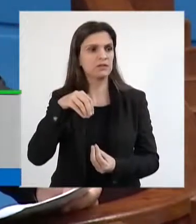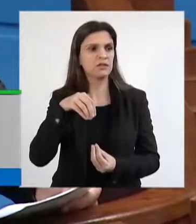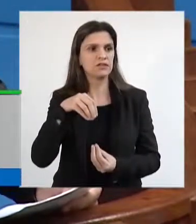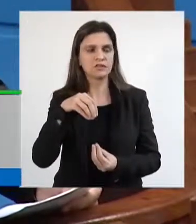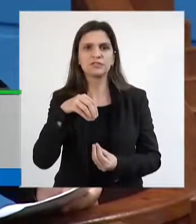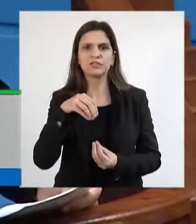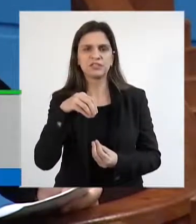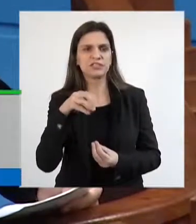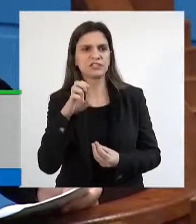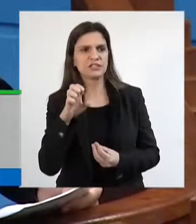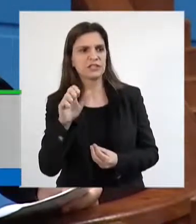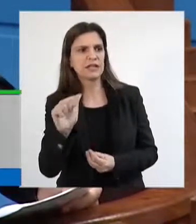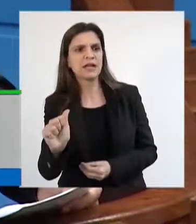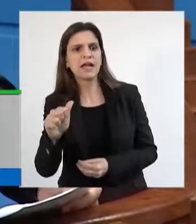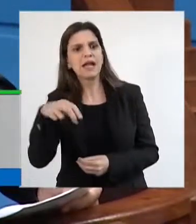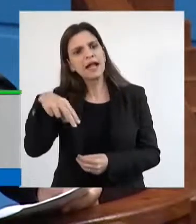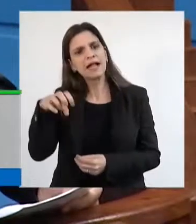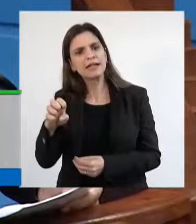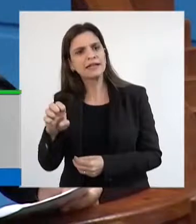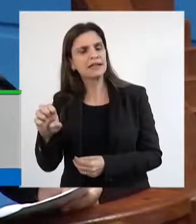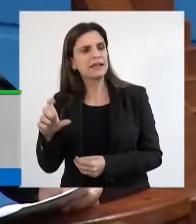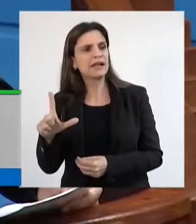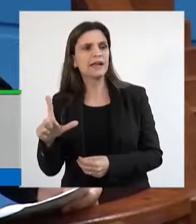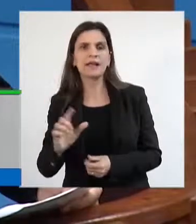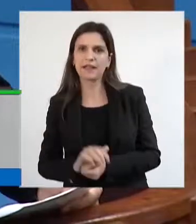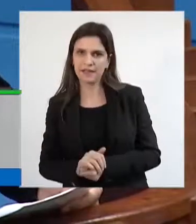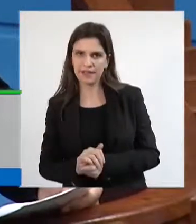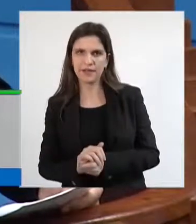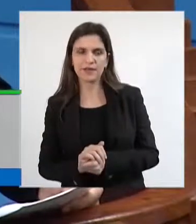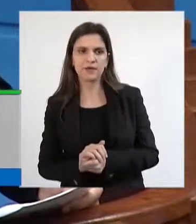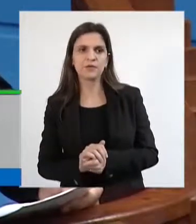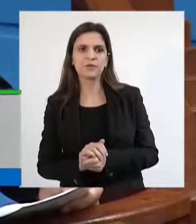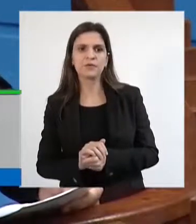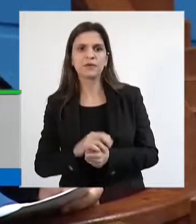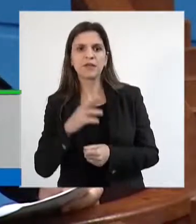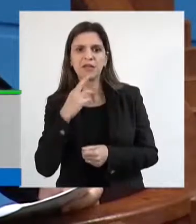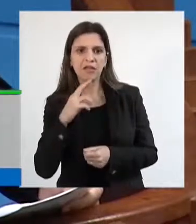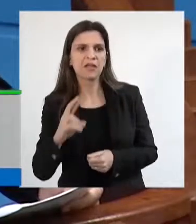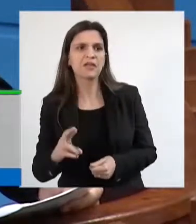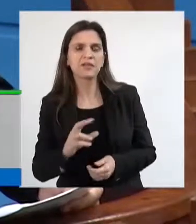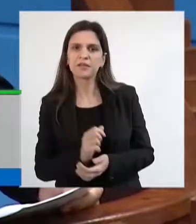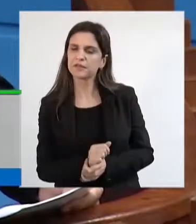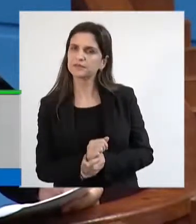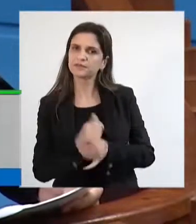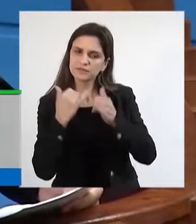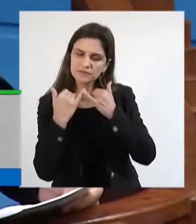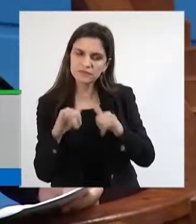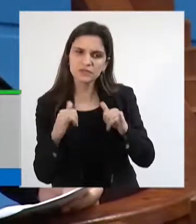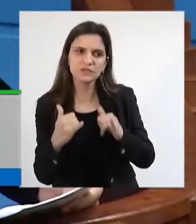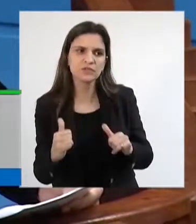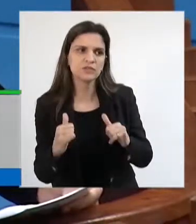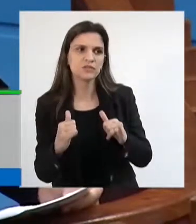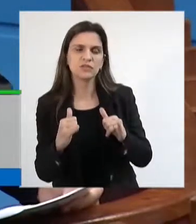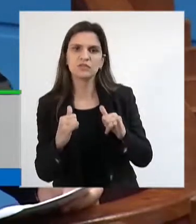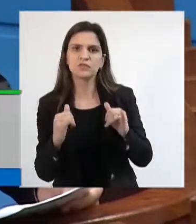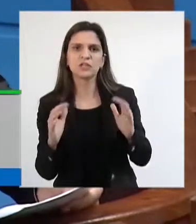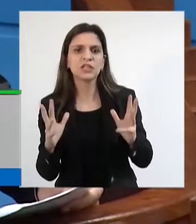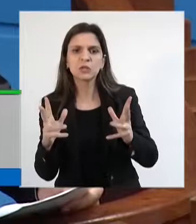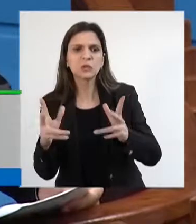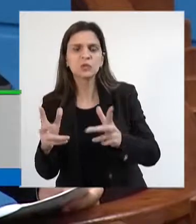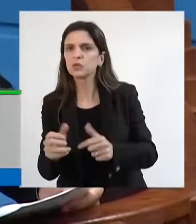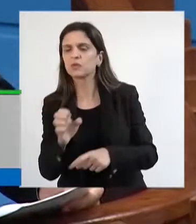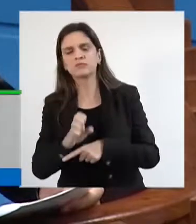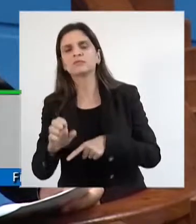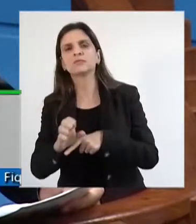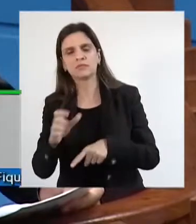que todo o Brasil teve um aumento muito alto no final do ano passado e no início desse ano, o que não é